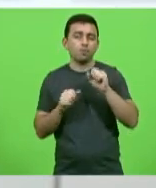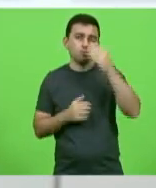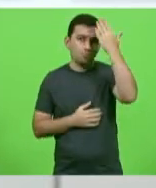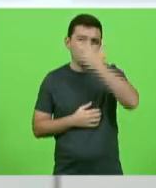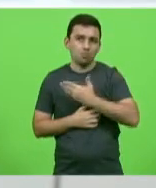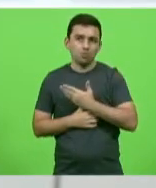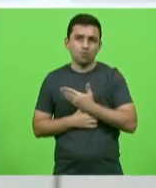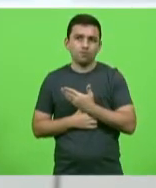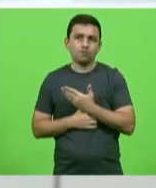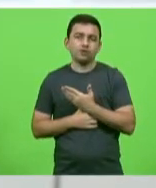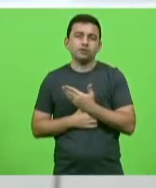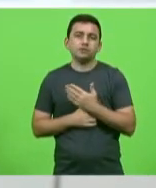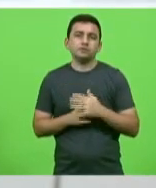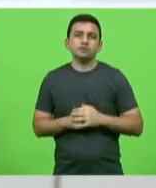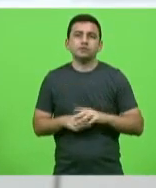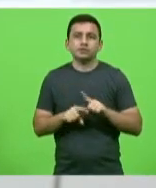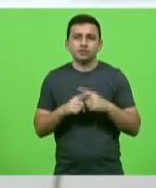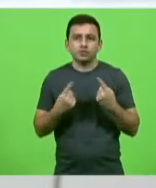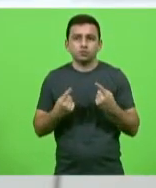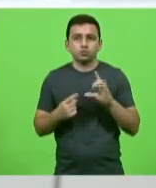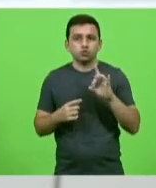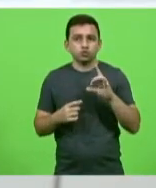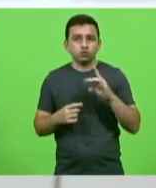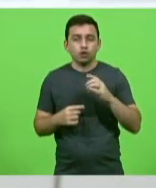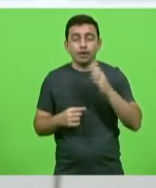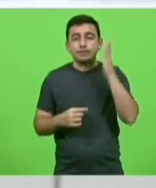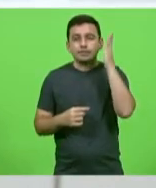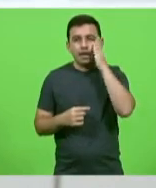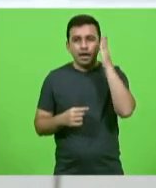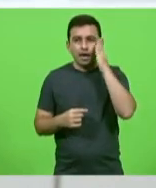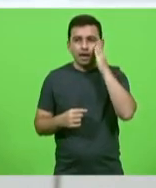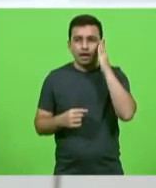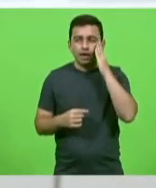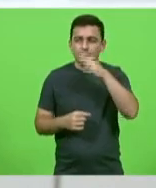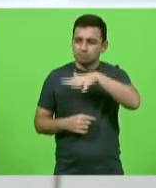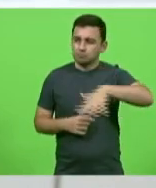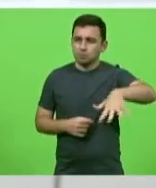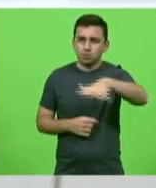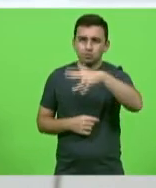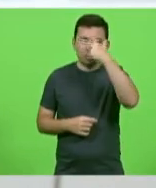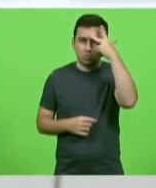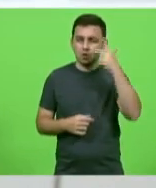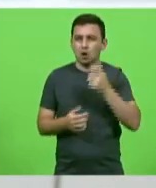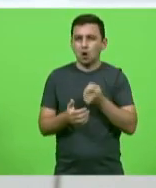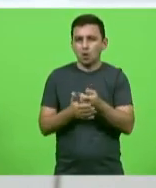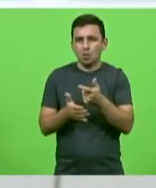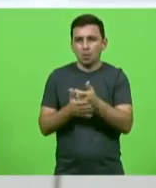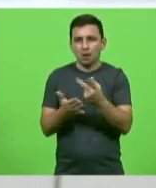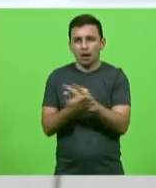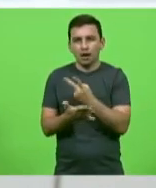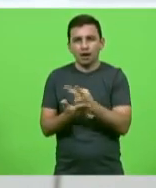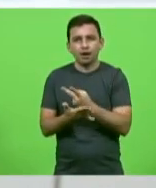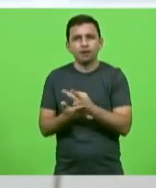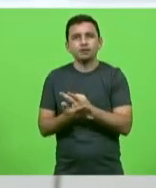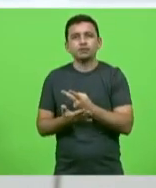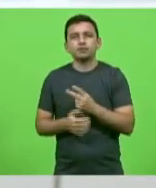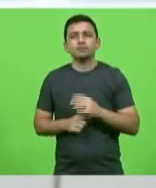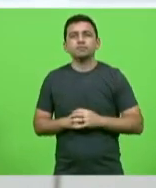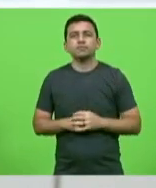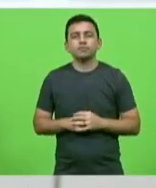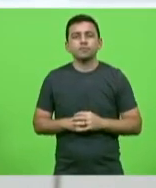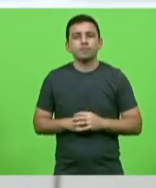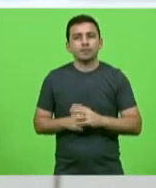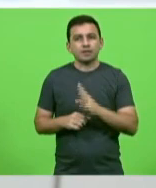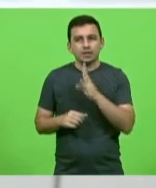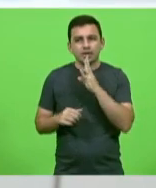mundo dos fatos não só a conduta consciente de se obter o compra cercada de se você optar